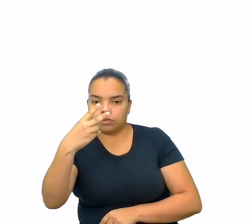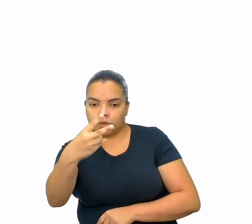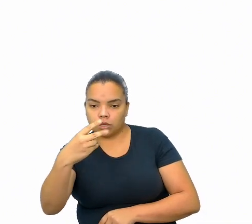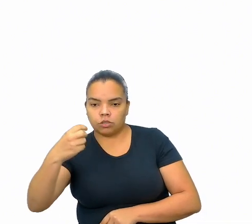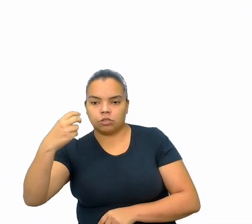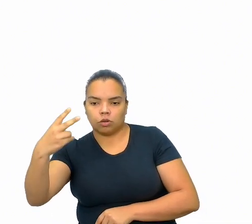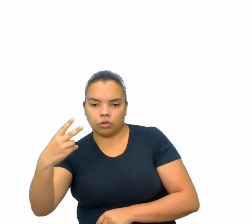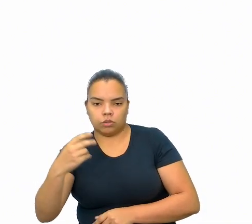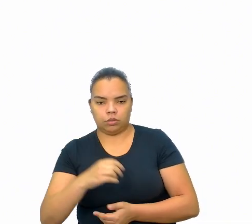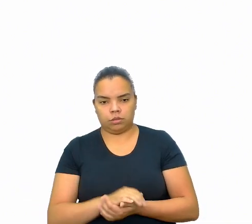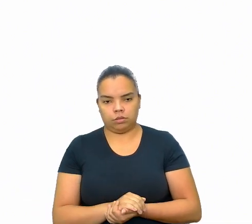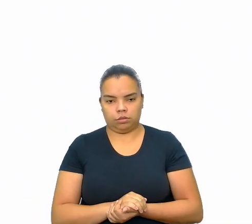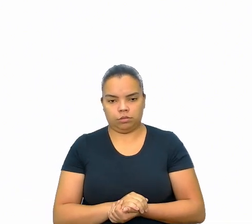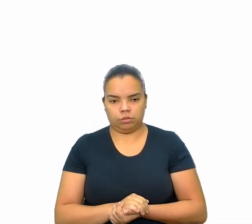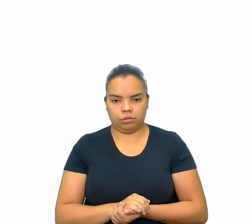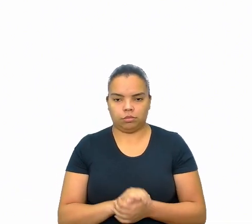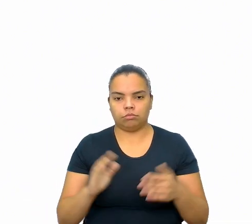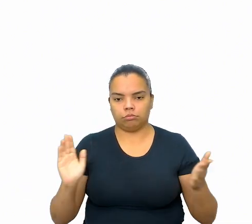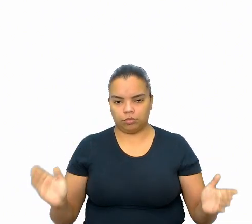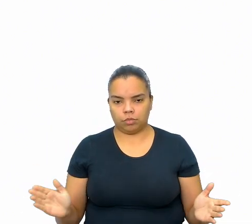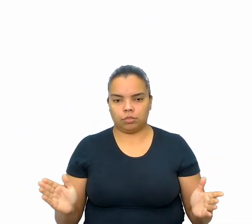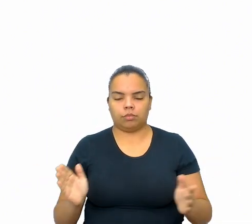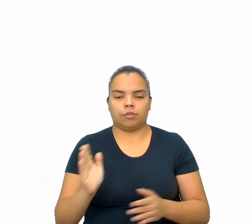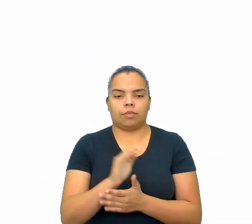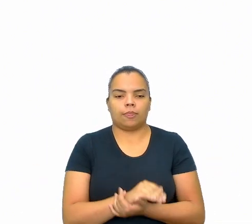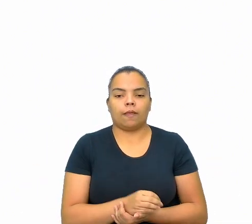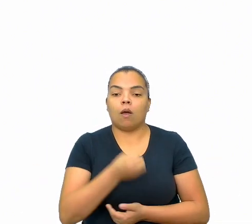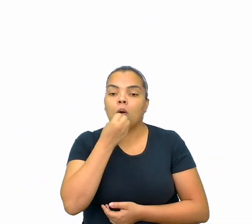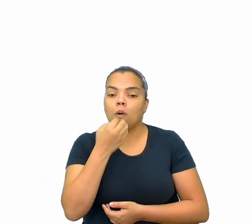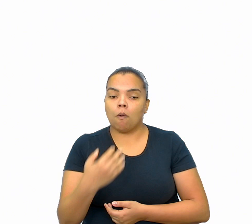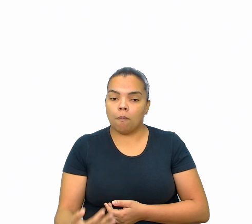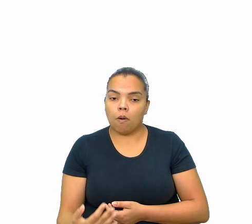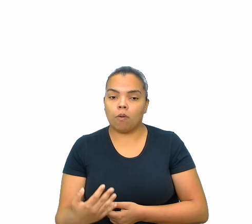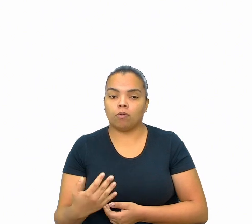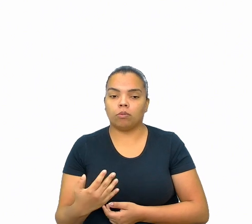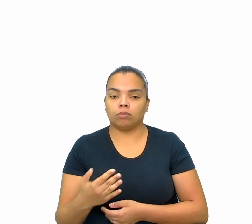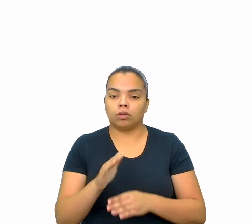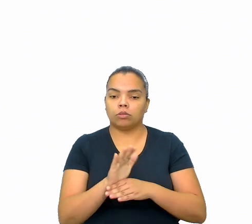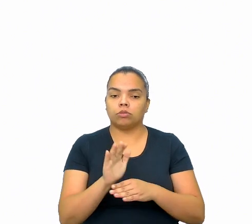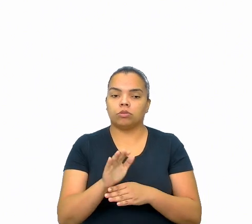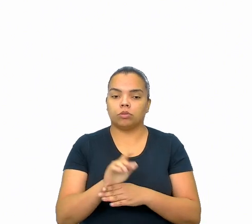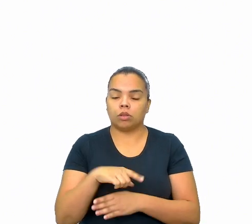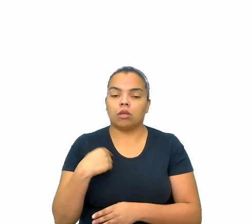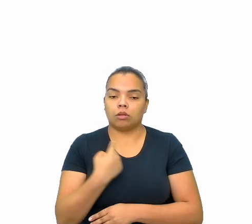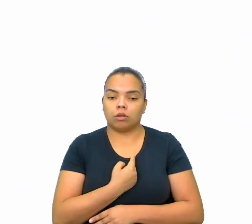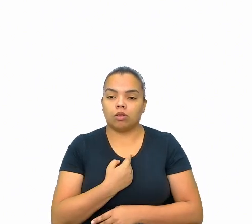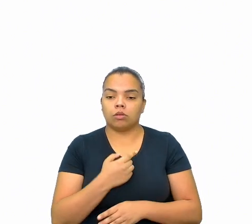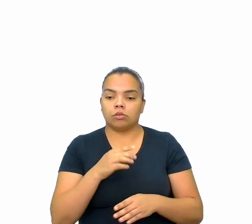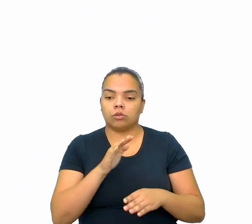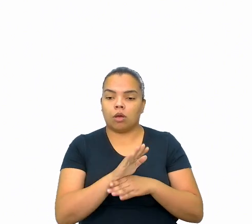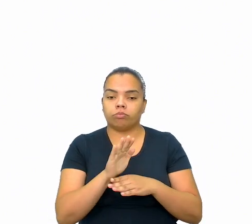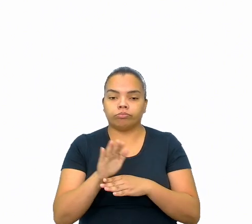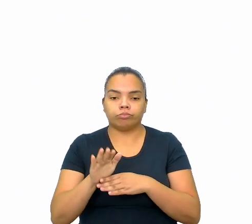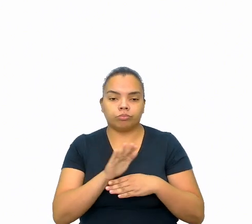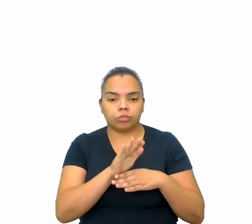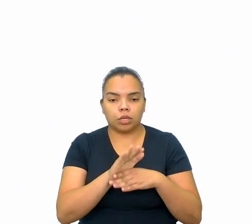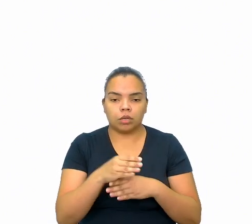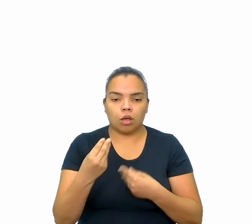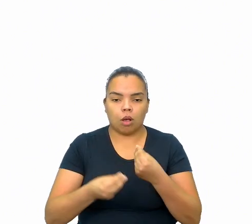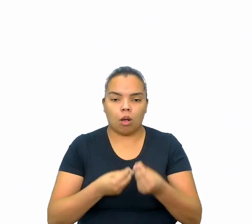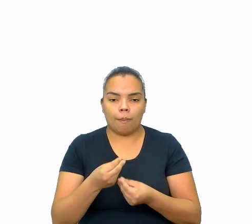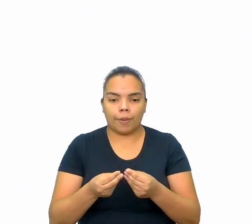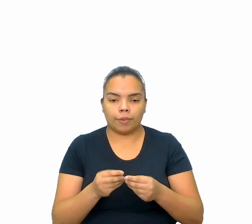2222, certo? E um bom recurso é a gente usar as cartelas sobrepostas, que